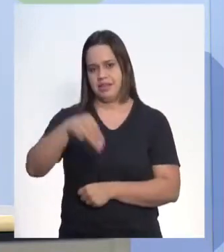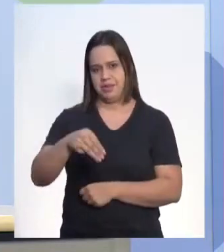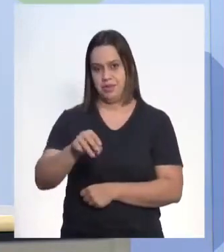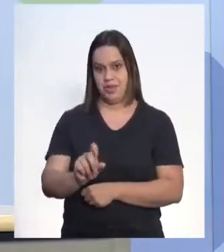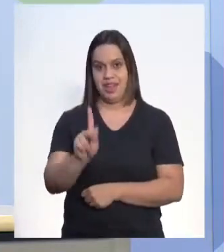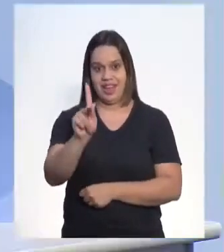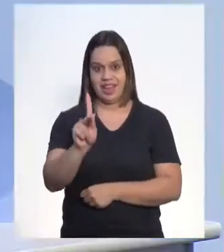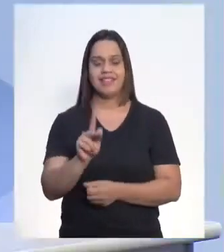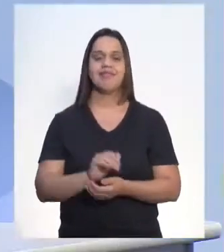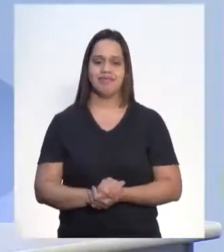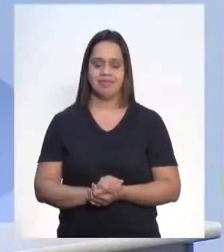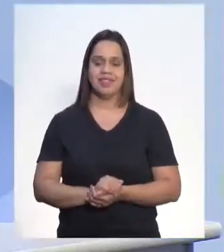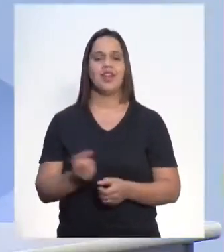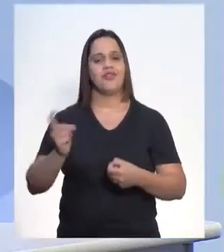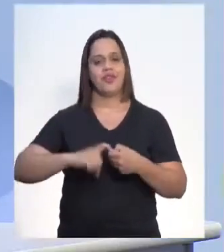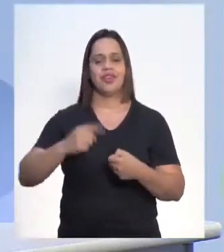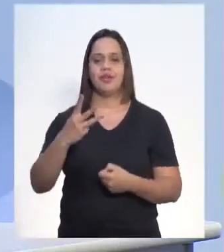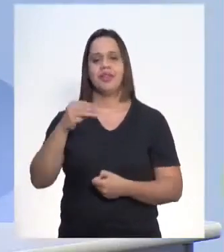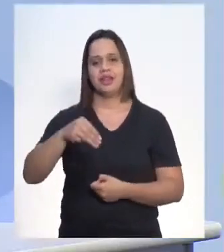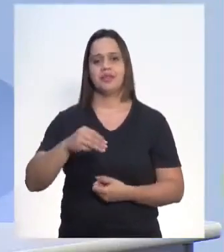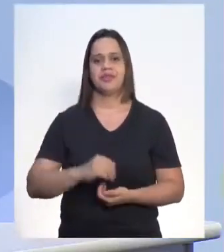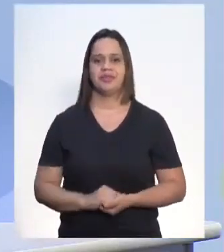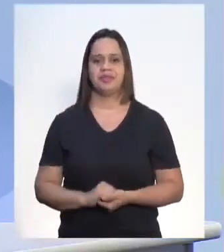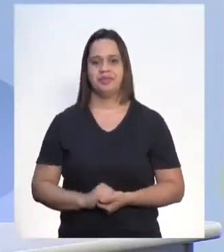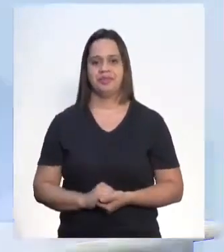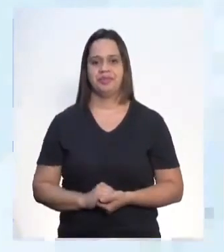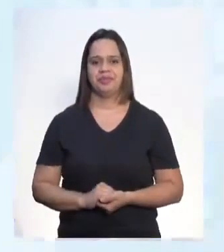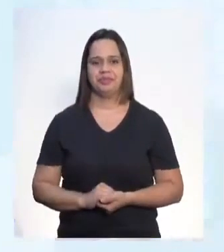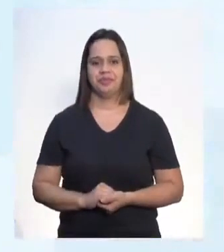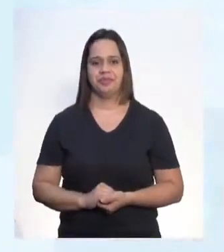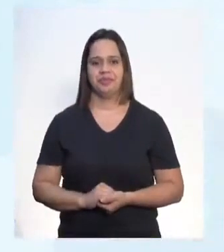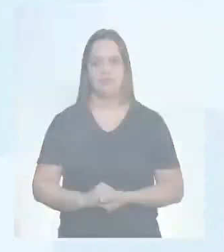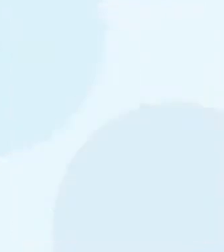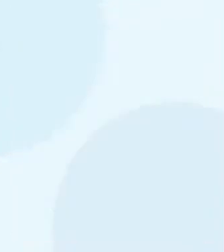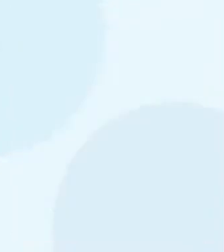bom? Ok, então voltamos em 3 minutos.